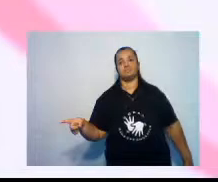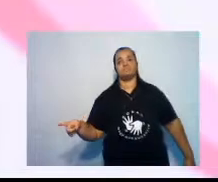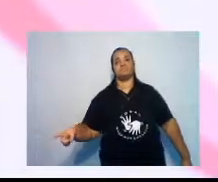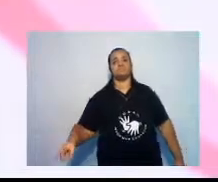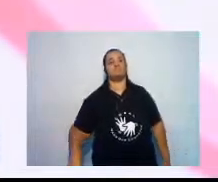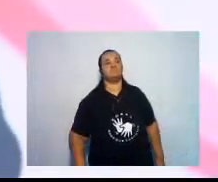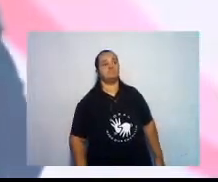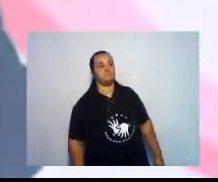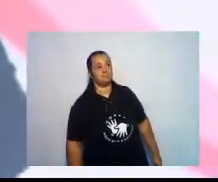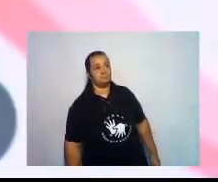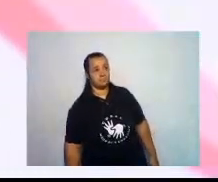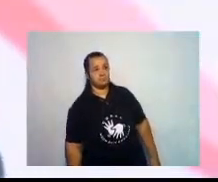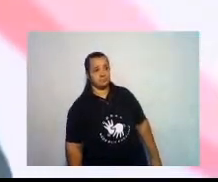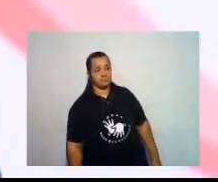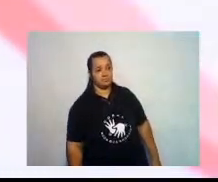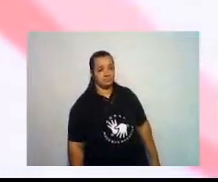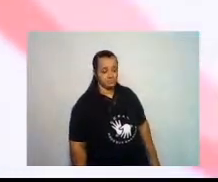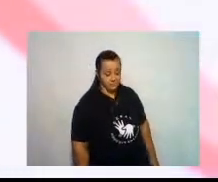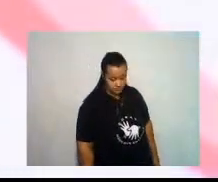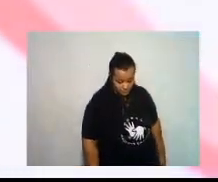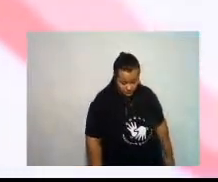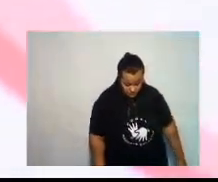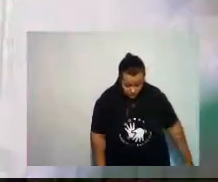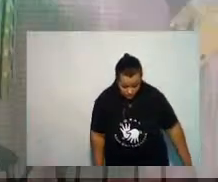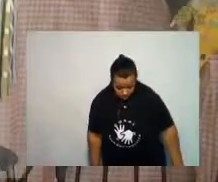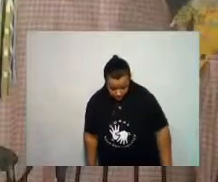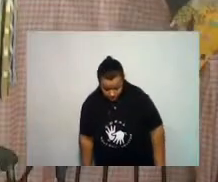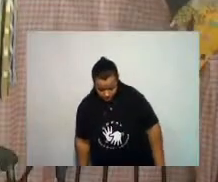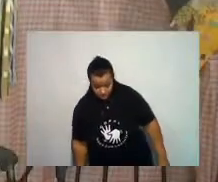chore por ele.